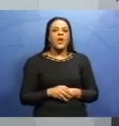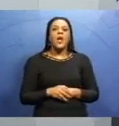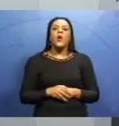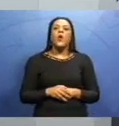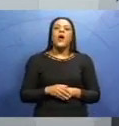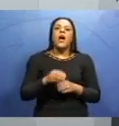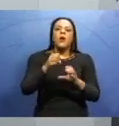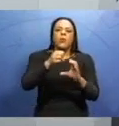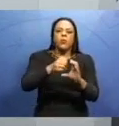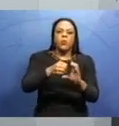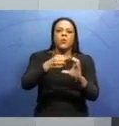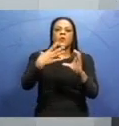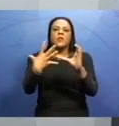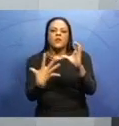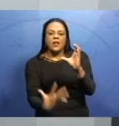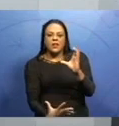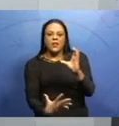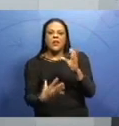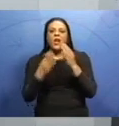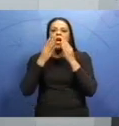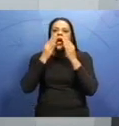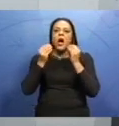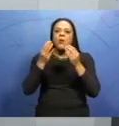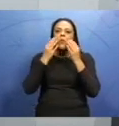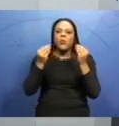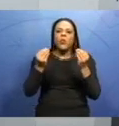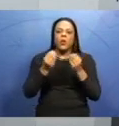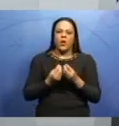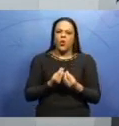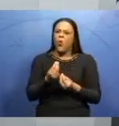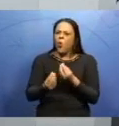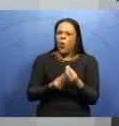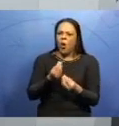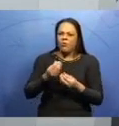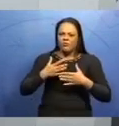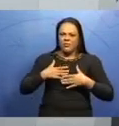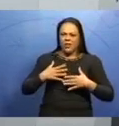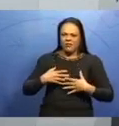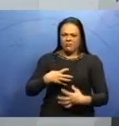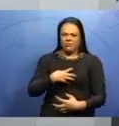Quais as características da raposa? Como a raposa é?